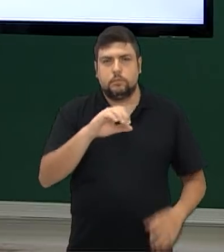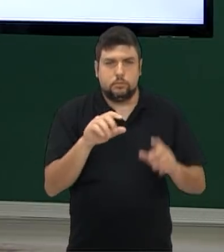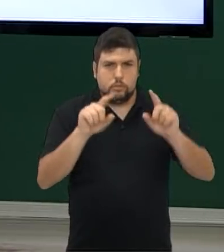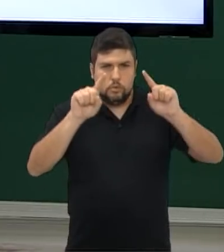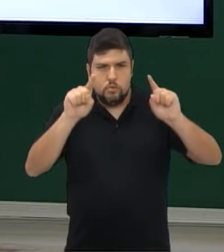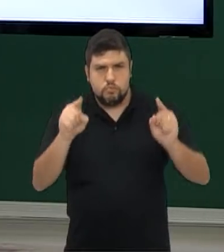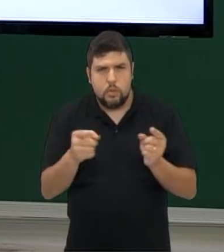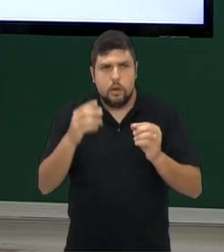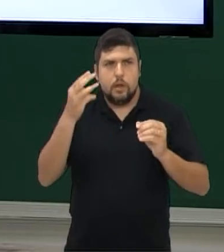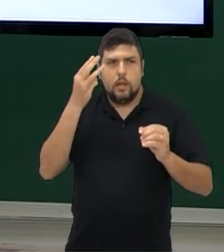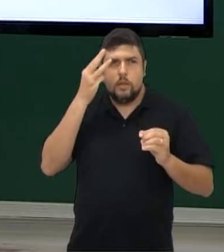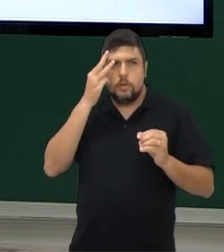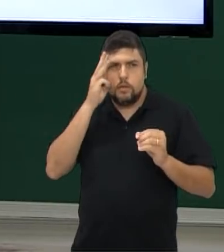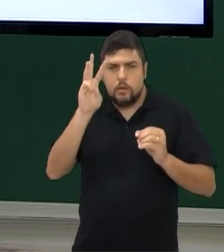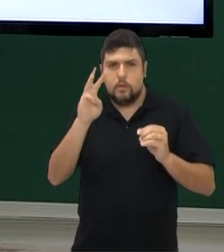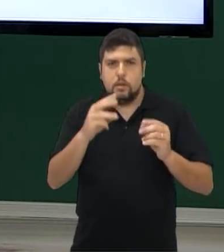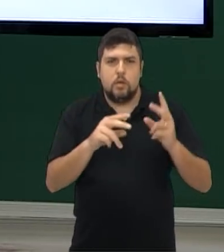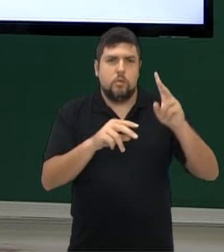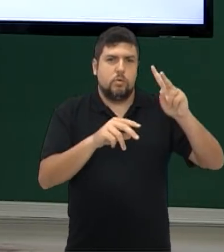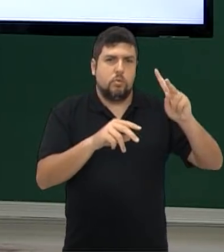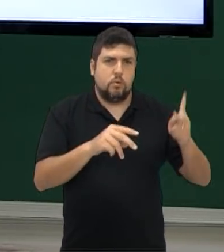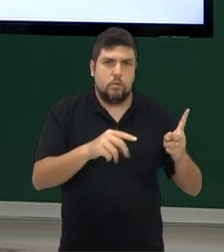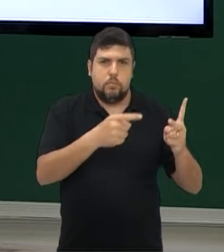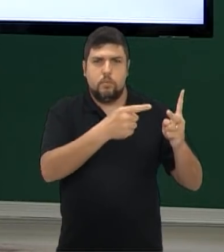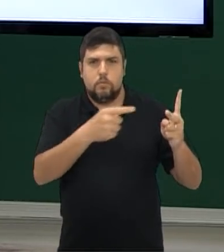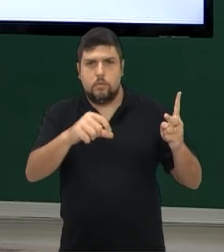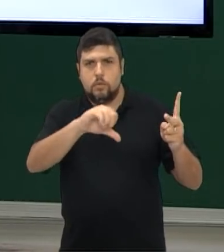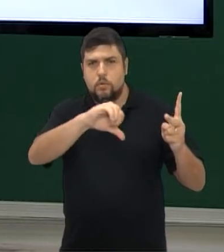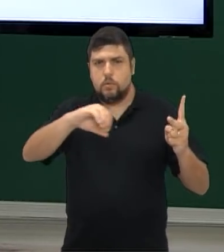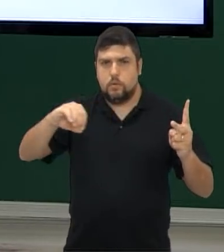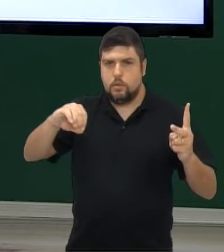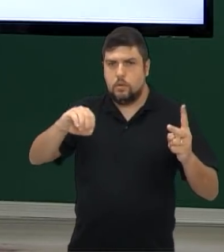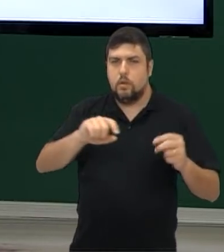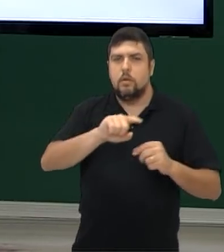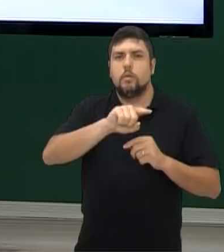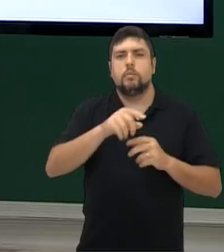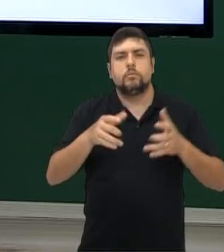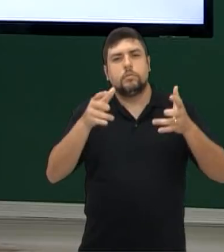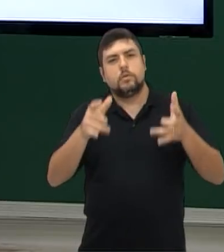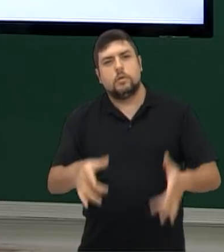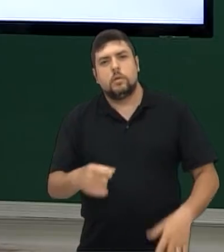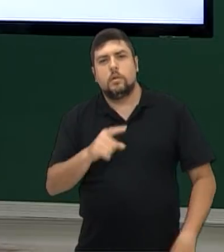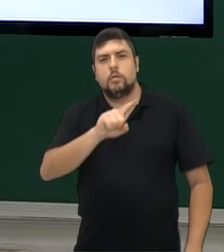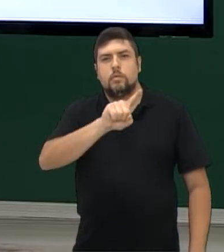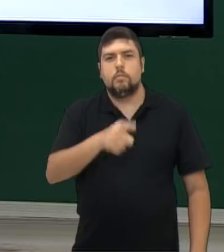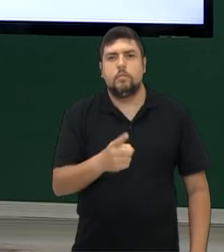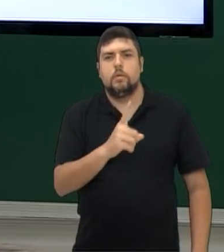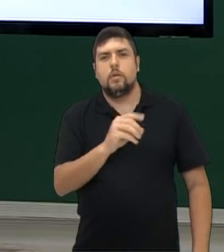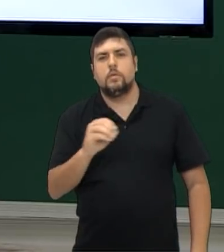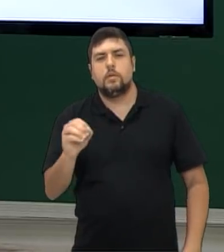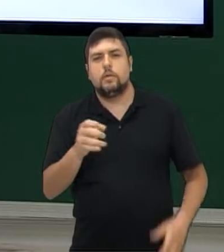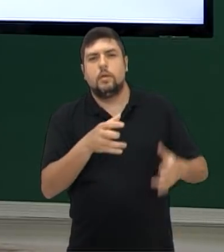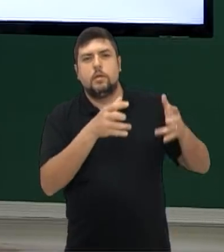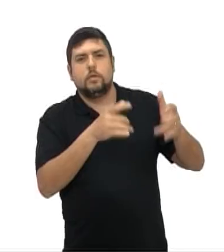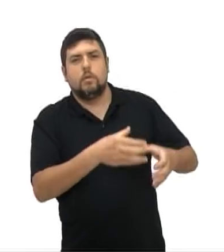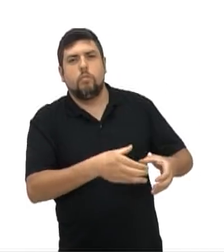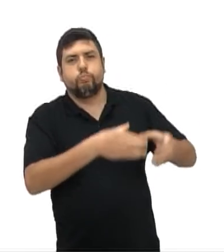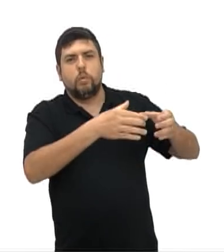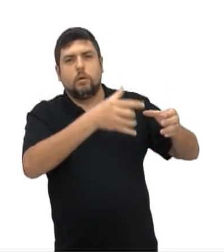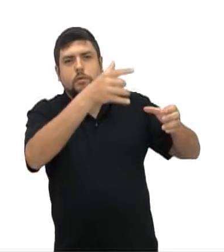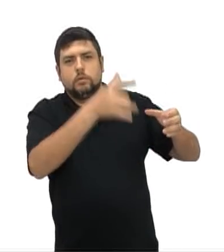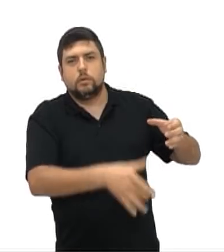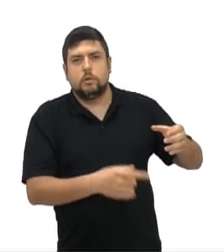900 gramas. Então, 2000 menos 900, 1.100 gramas. Então, qual que é a minha resposta? Sobra nessa